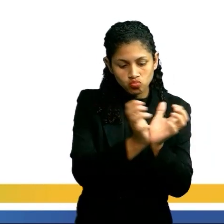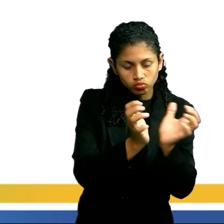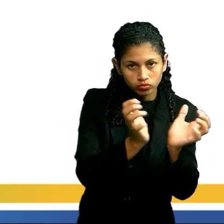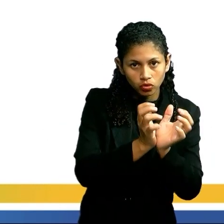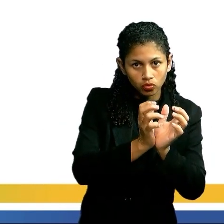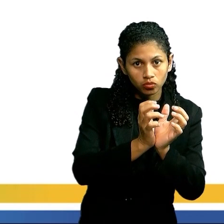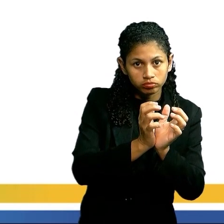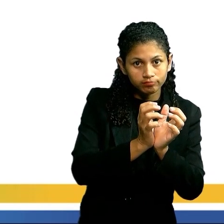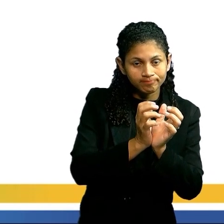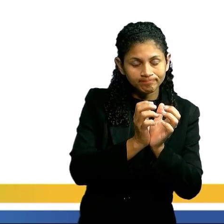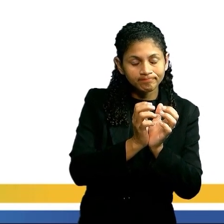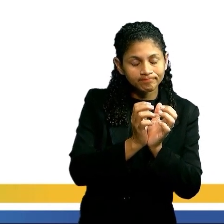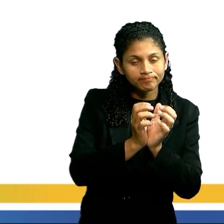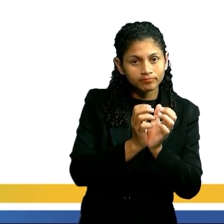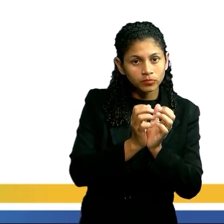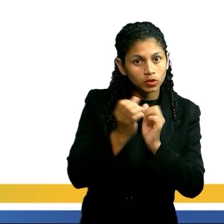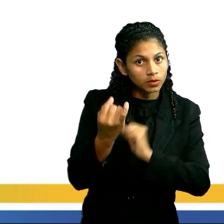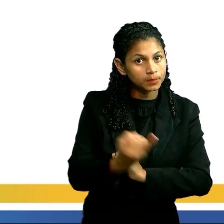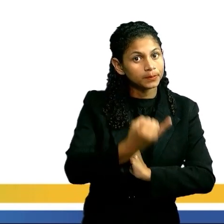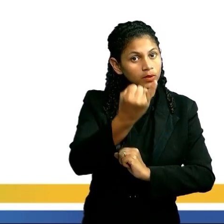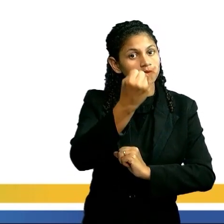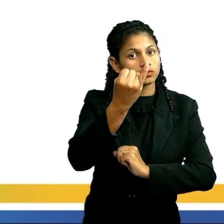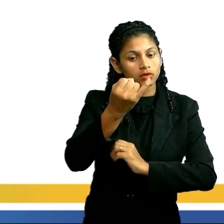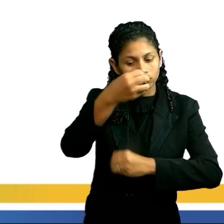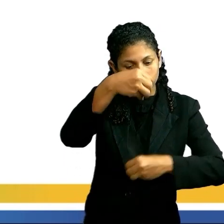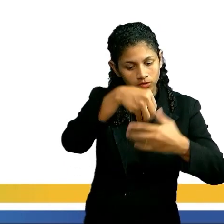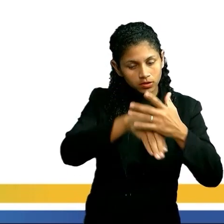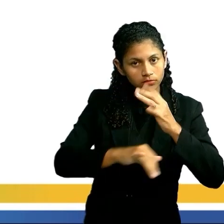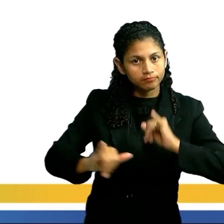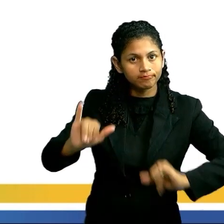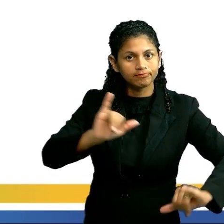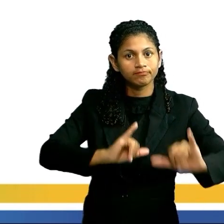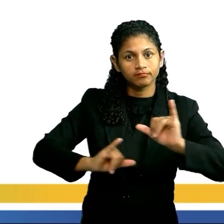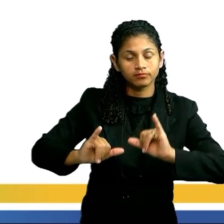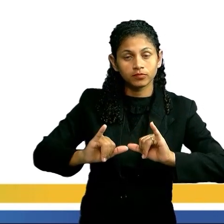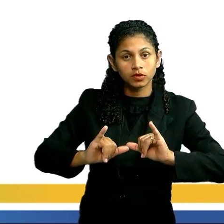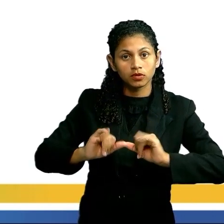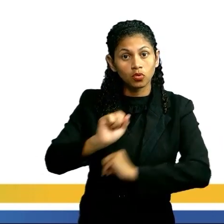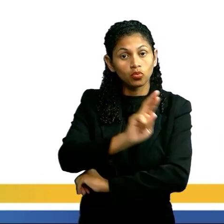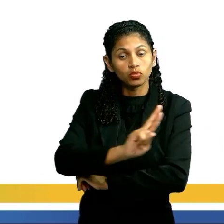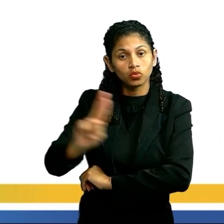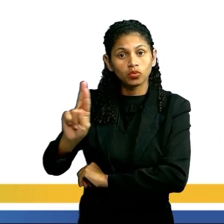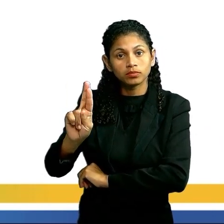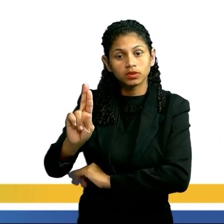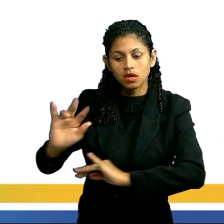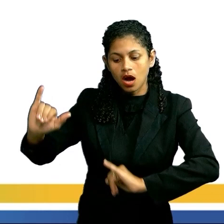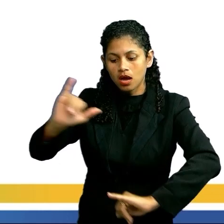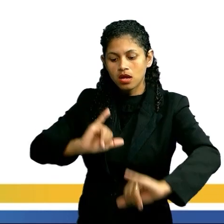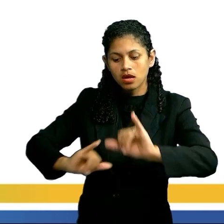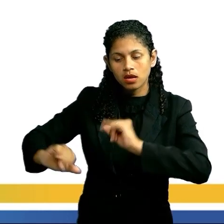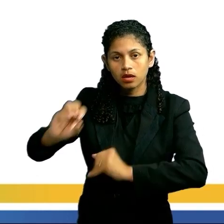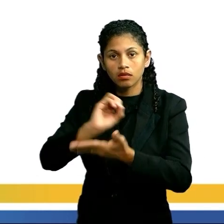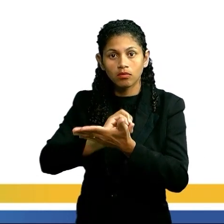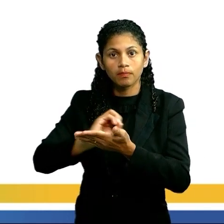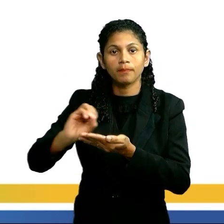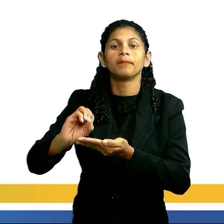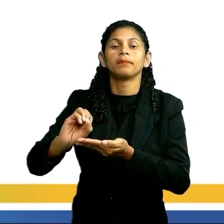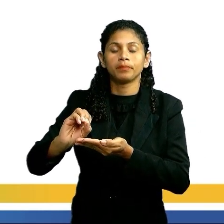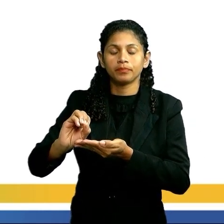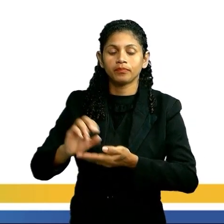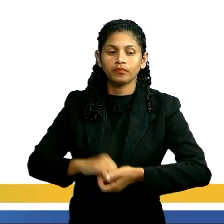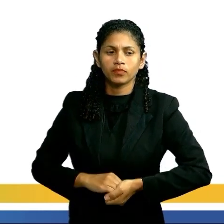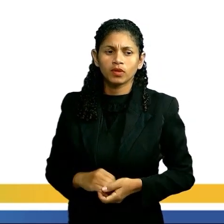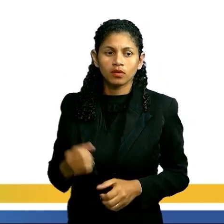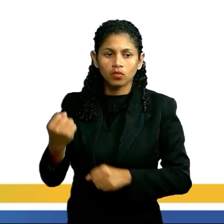química, na área da química, que foi o chamado química orgânica, certo? No ano de